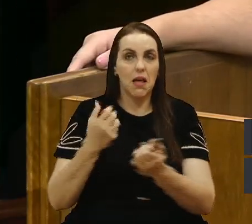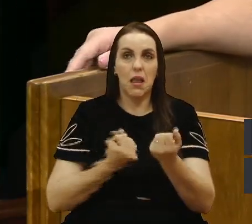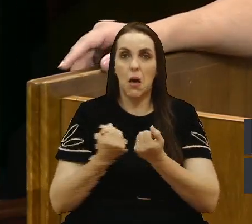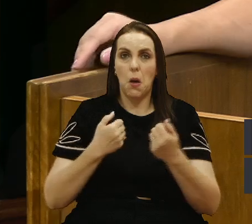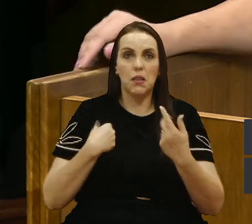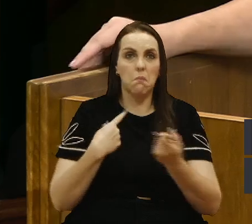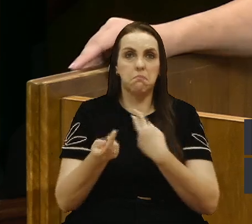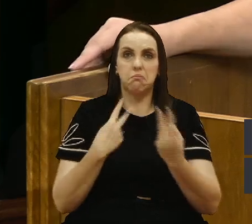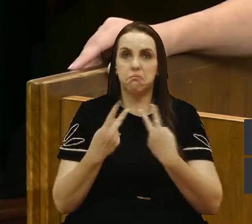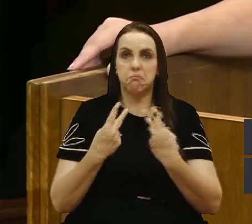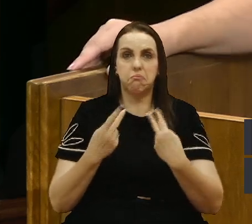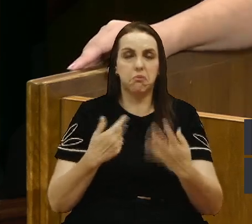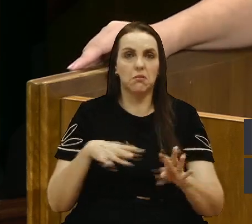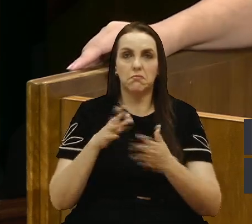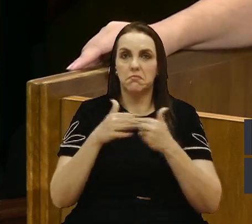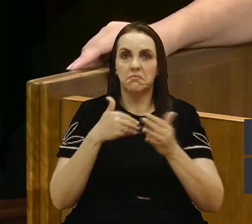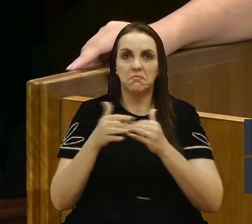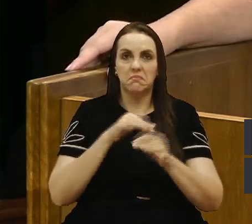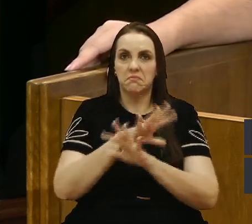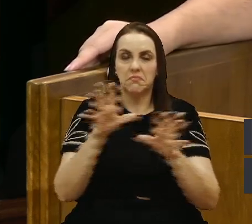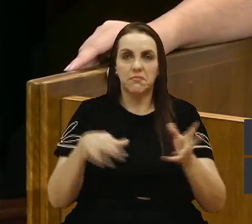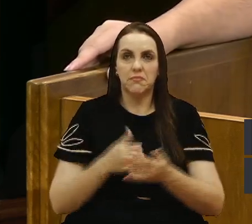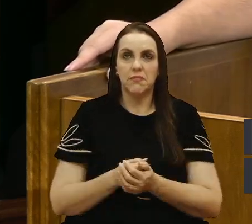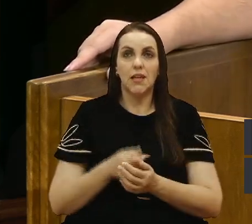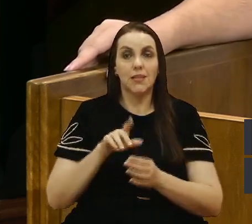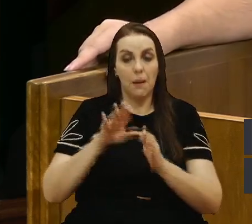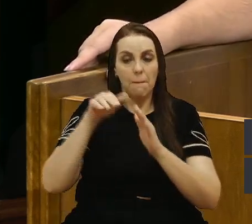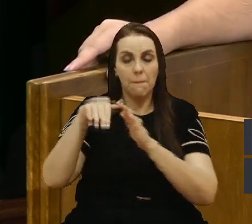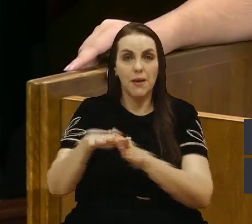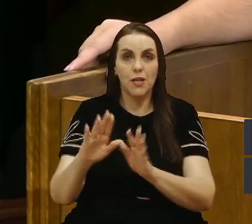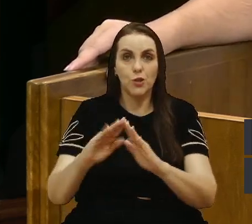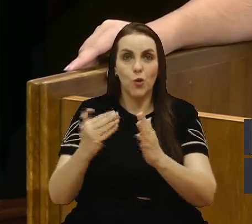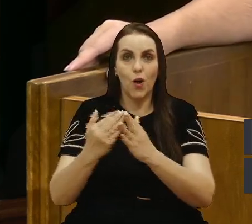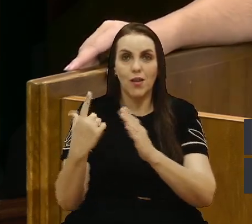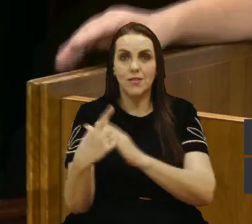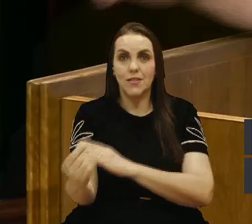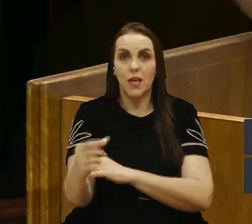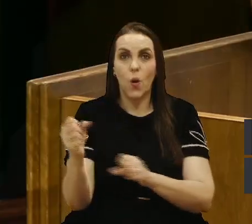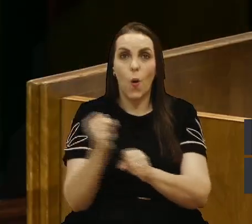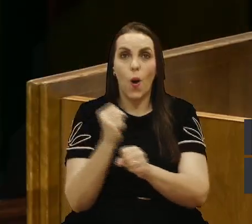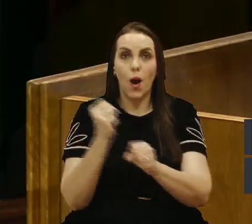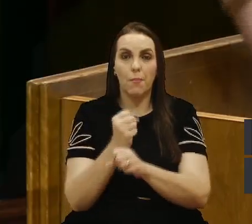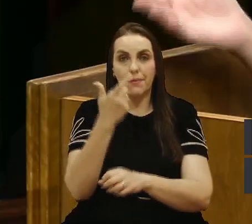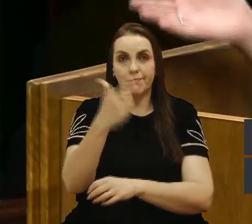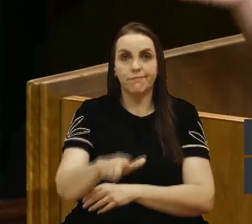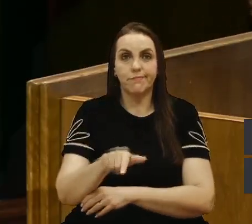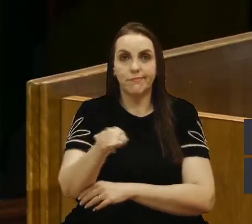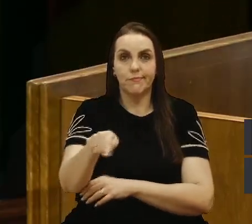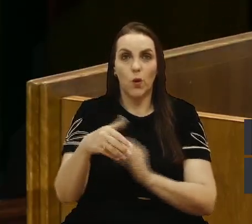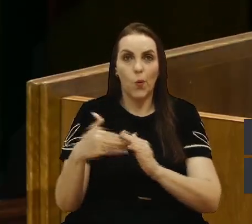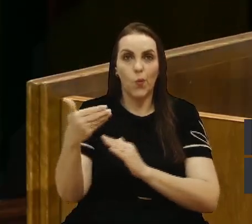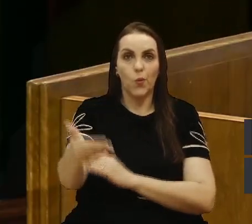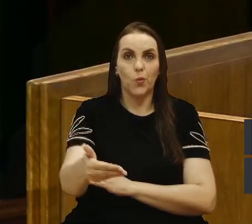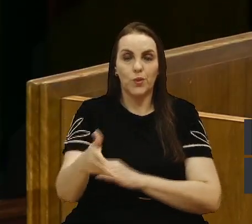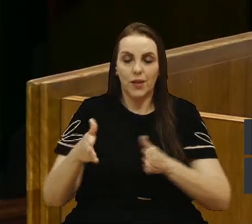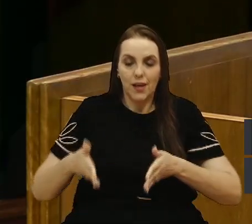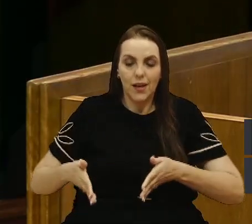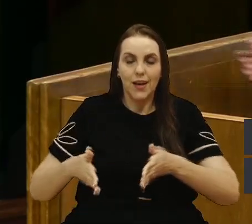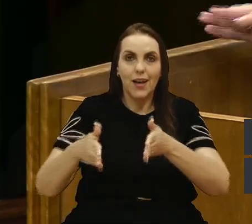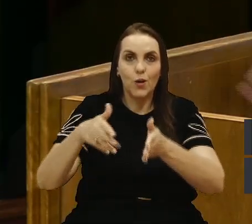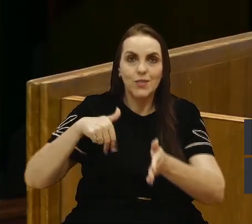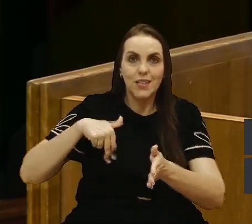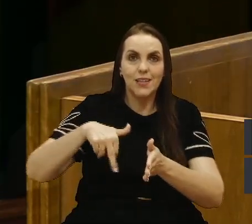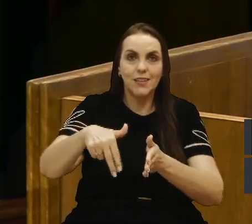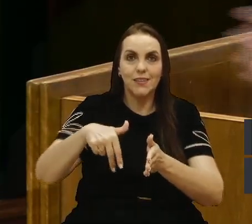mais ou menos assim, e logo em seguida, logo abaixo, saindo da escola, tem uma outra obra, que tira, né, toda a calçada, então fica